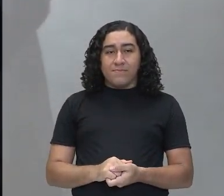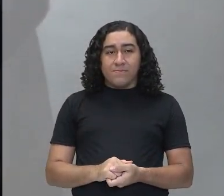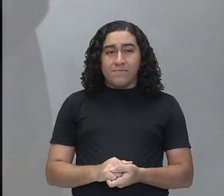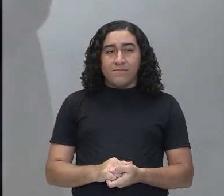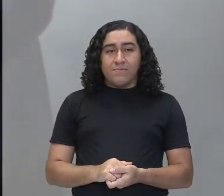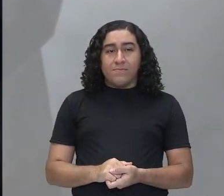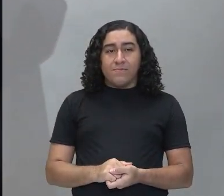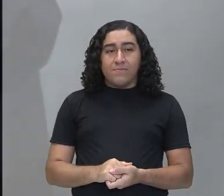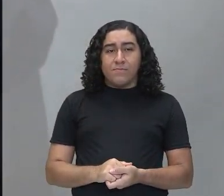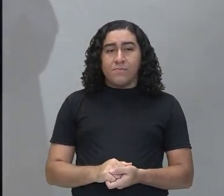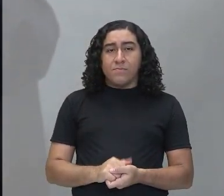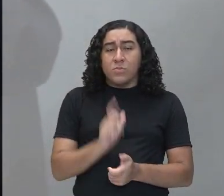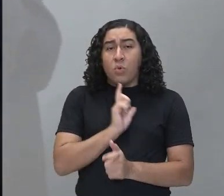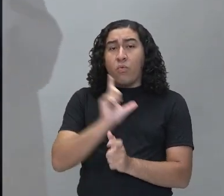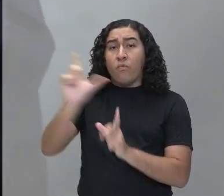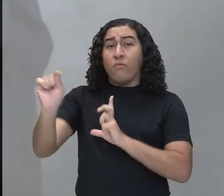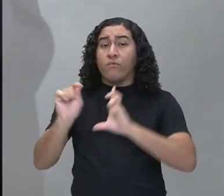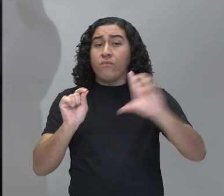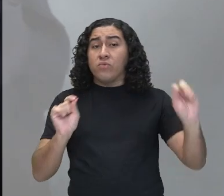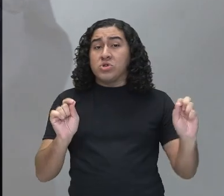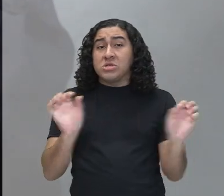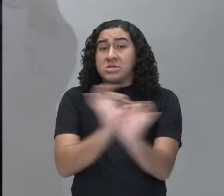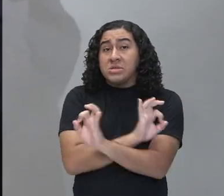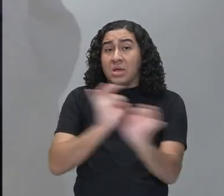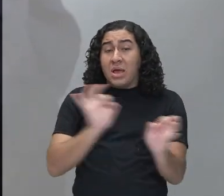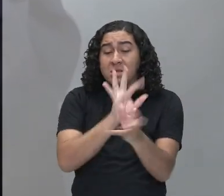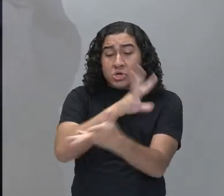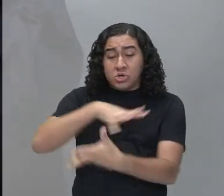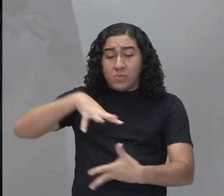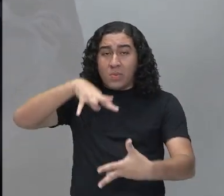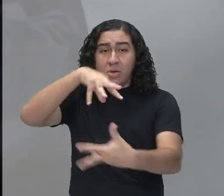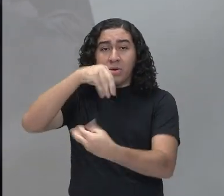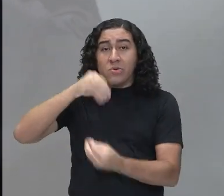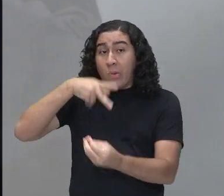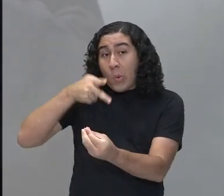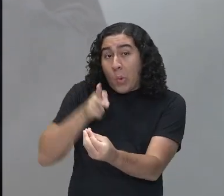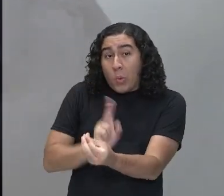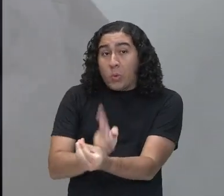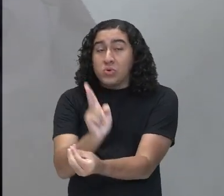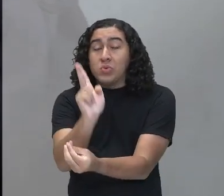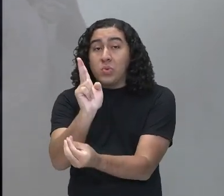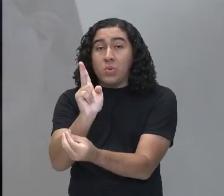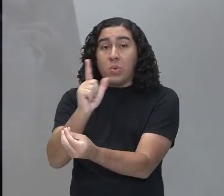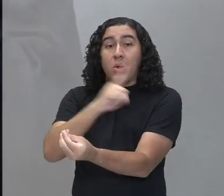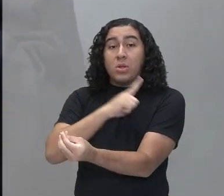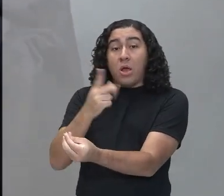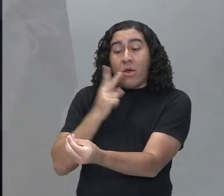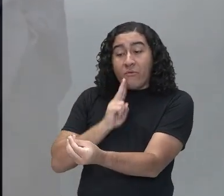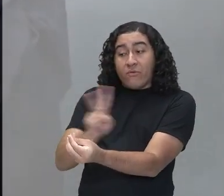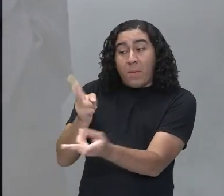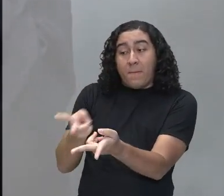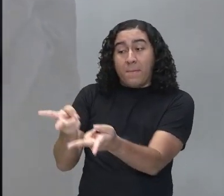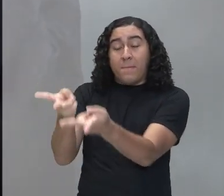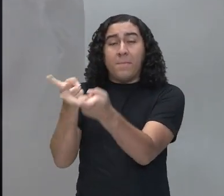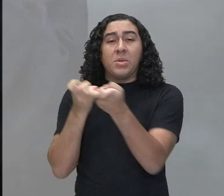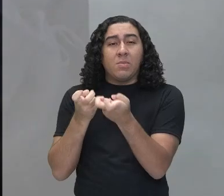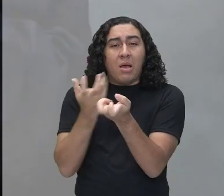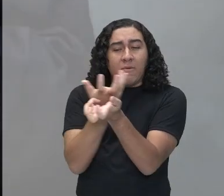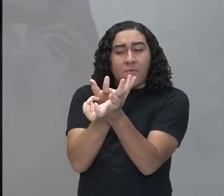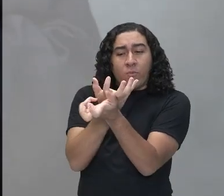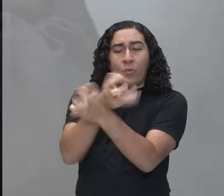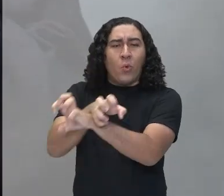Não recues, de mim não foi-se o espírito, em mim verás, pobre